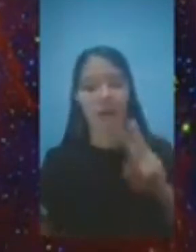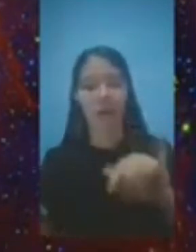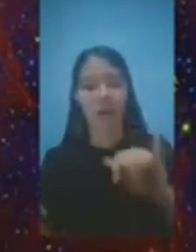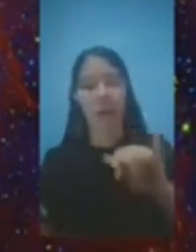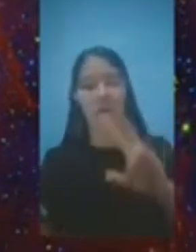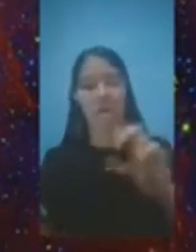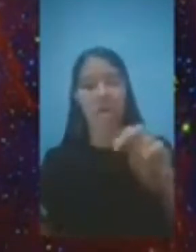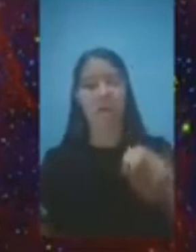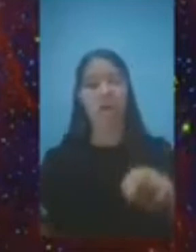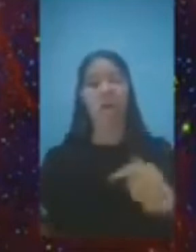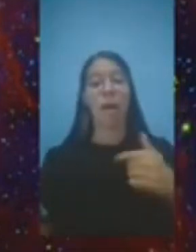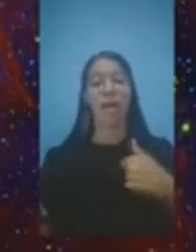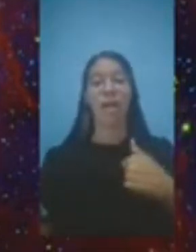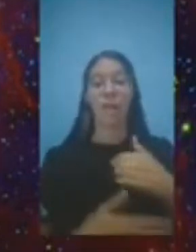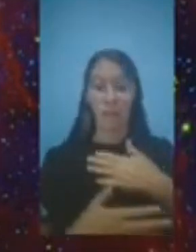Ai, ai.